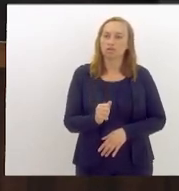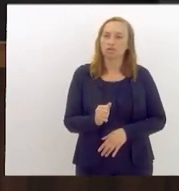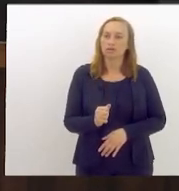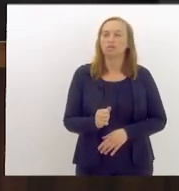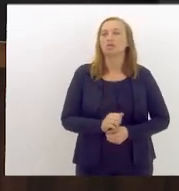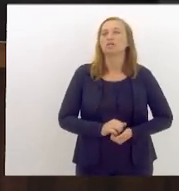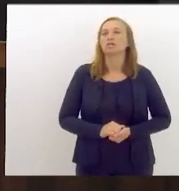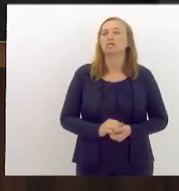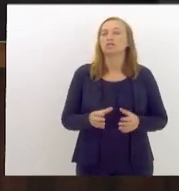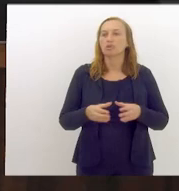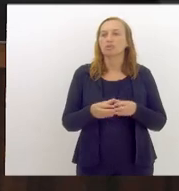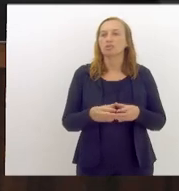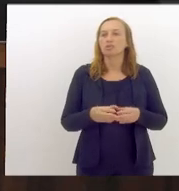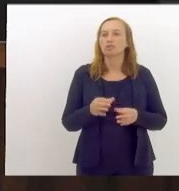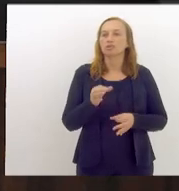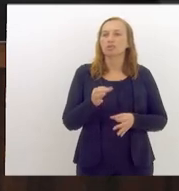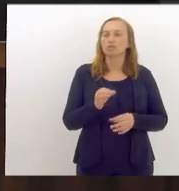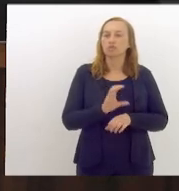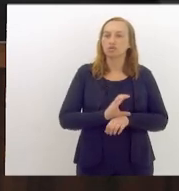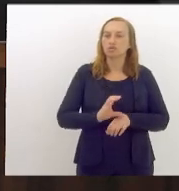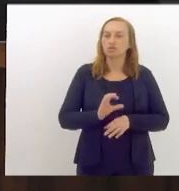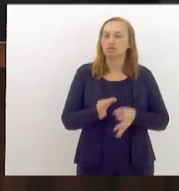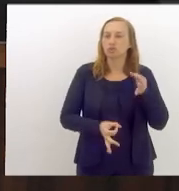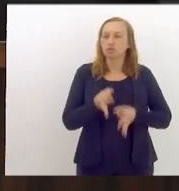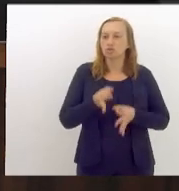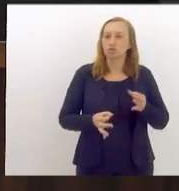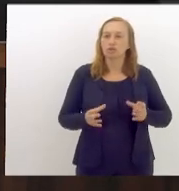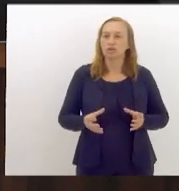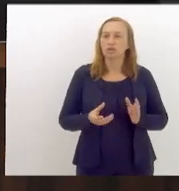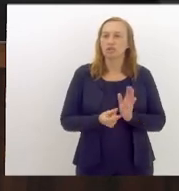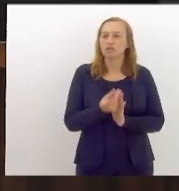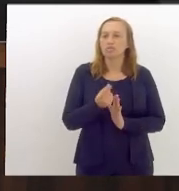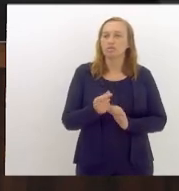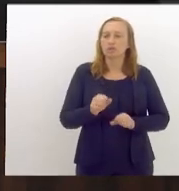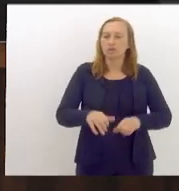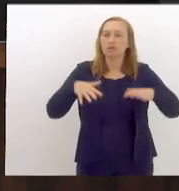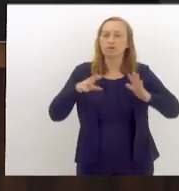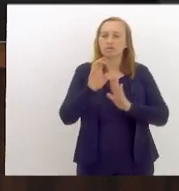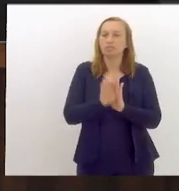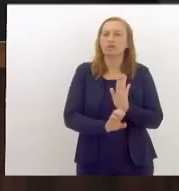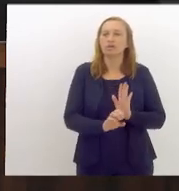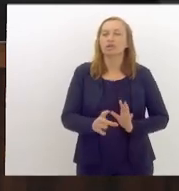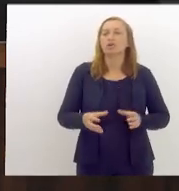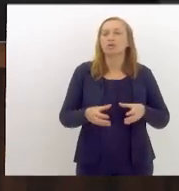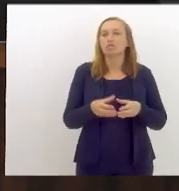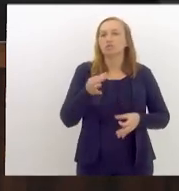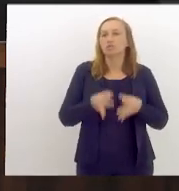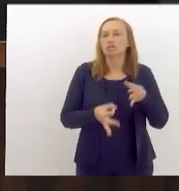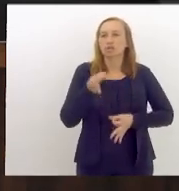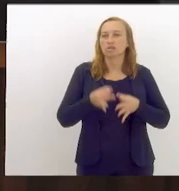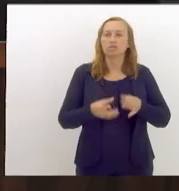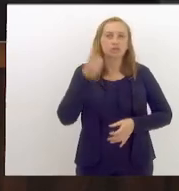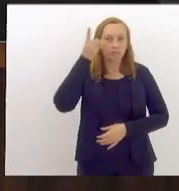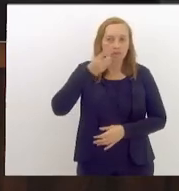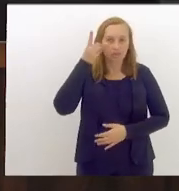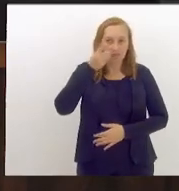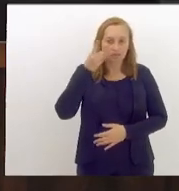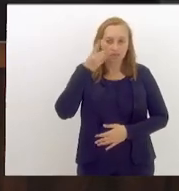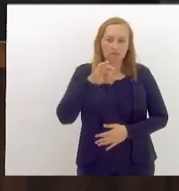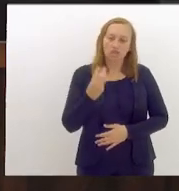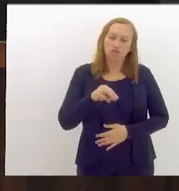independente pareceres da comissão de construção justiça e orçamento as emendas de plenário Justiça Deputado